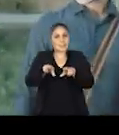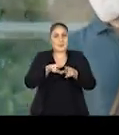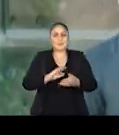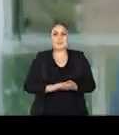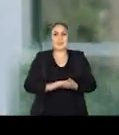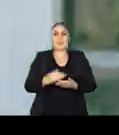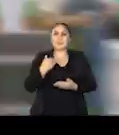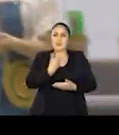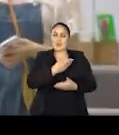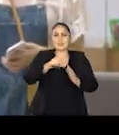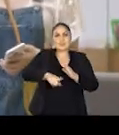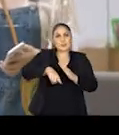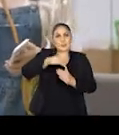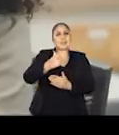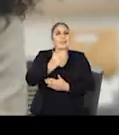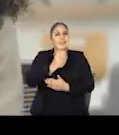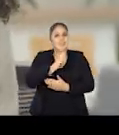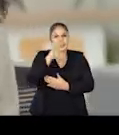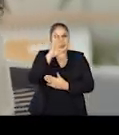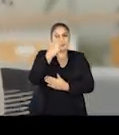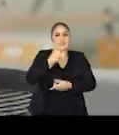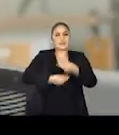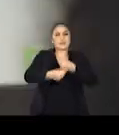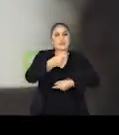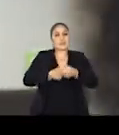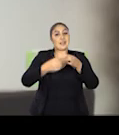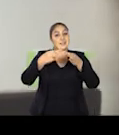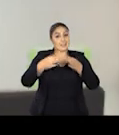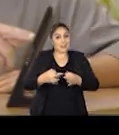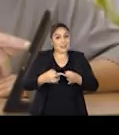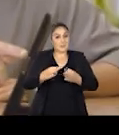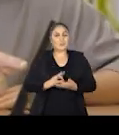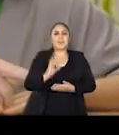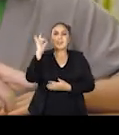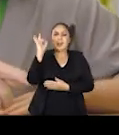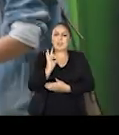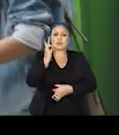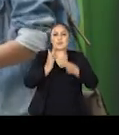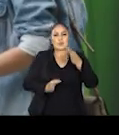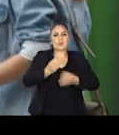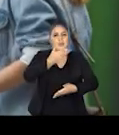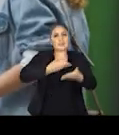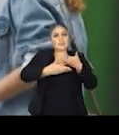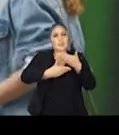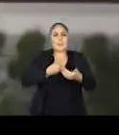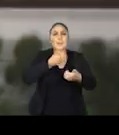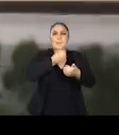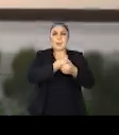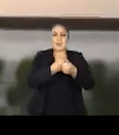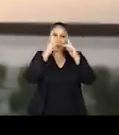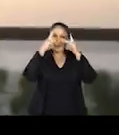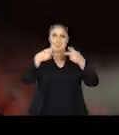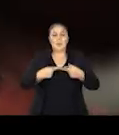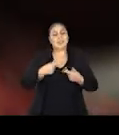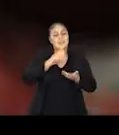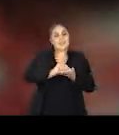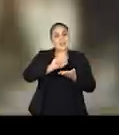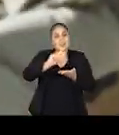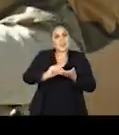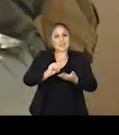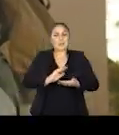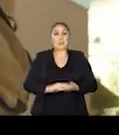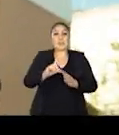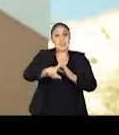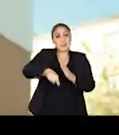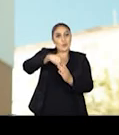somos alternativa que oferece soluções financeiras ideais taxa justas e atendimento próximo humano e digital